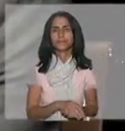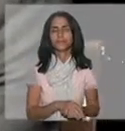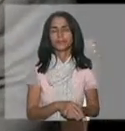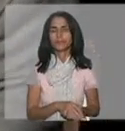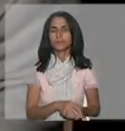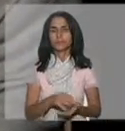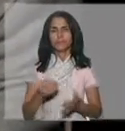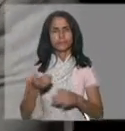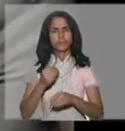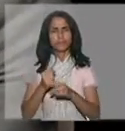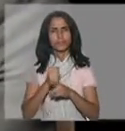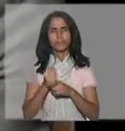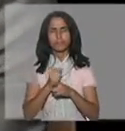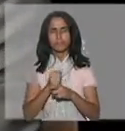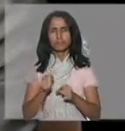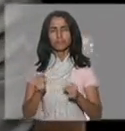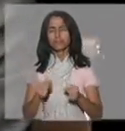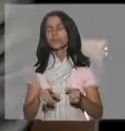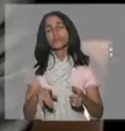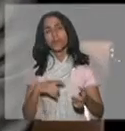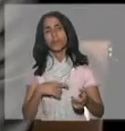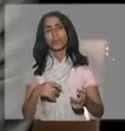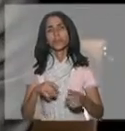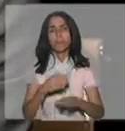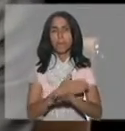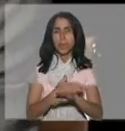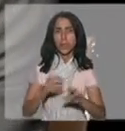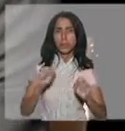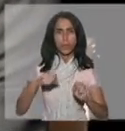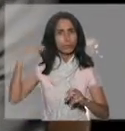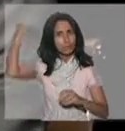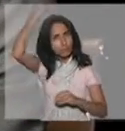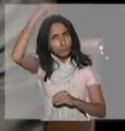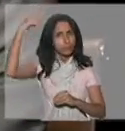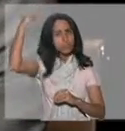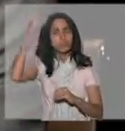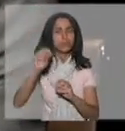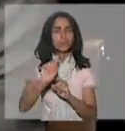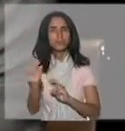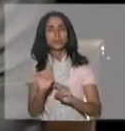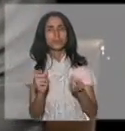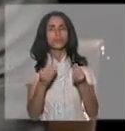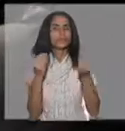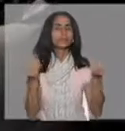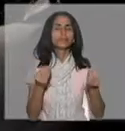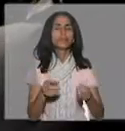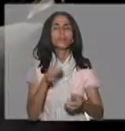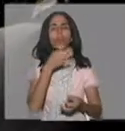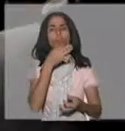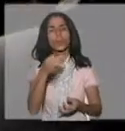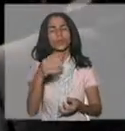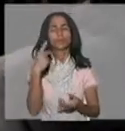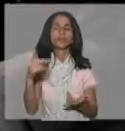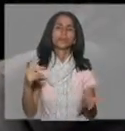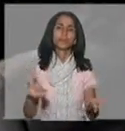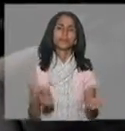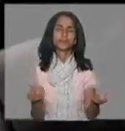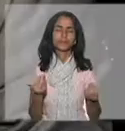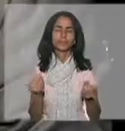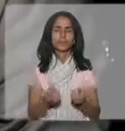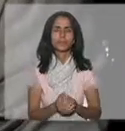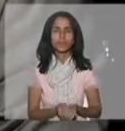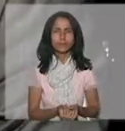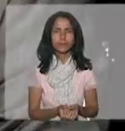polêmica se branco pode usar turbante ou não enfim qual é a tua opinião sobre isso que